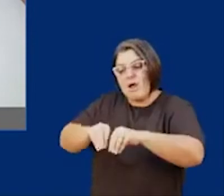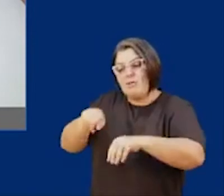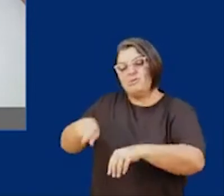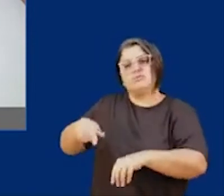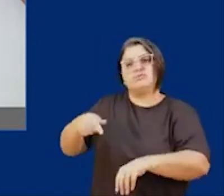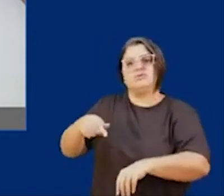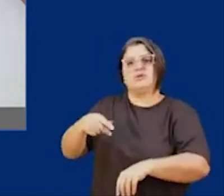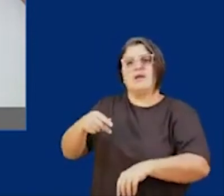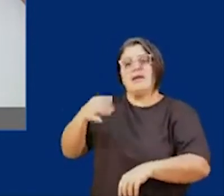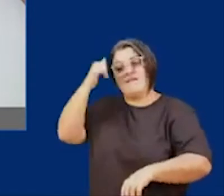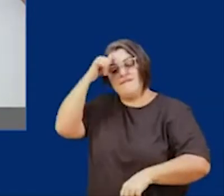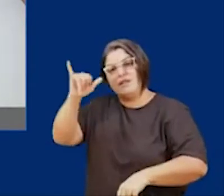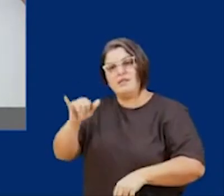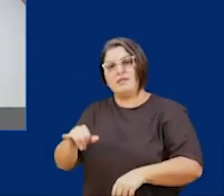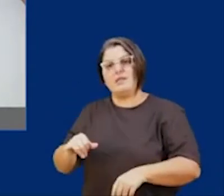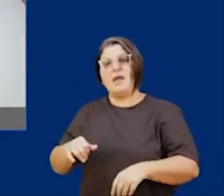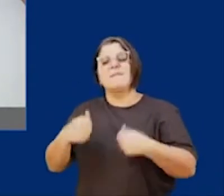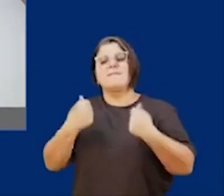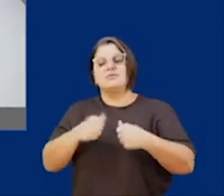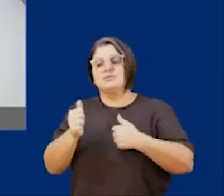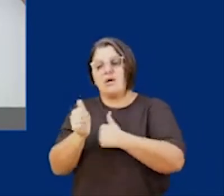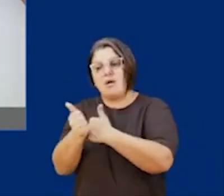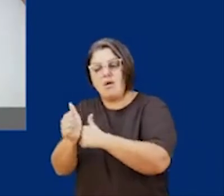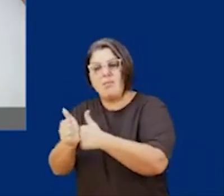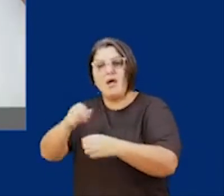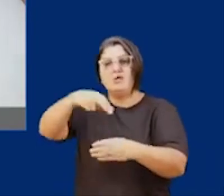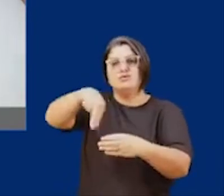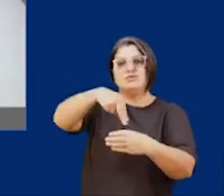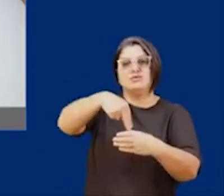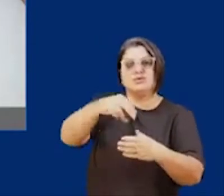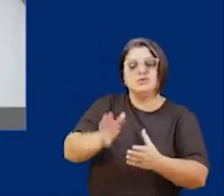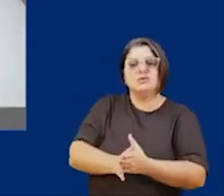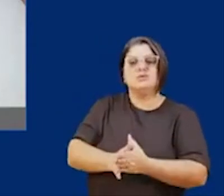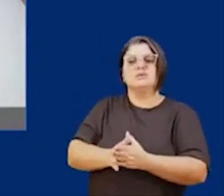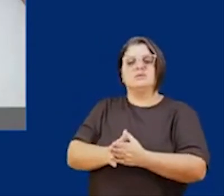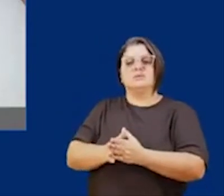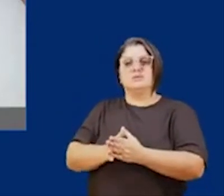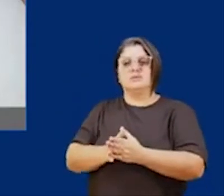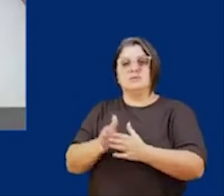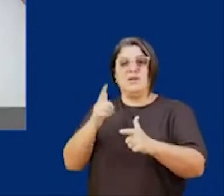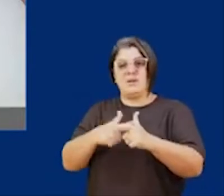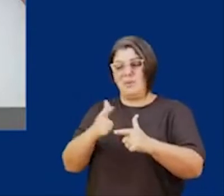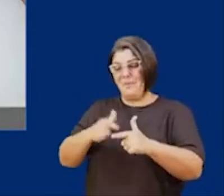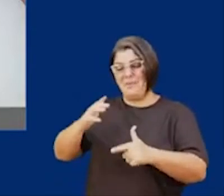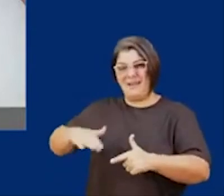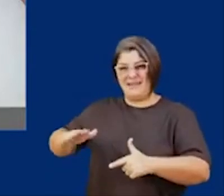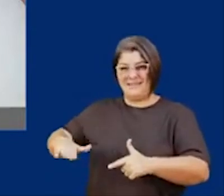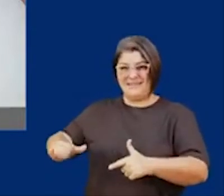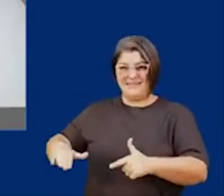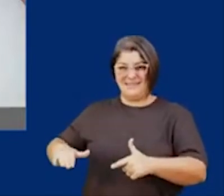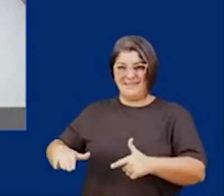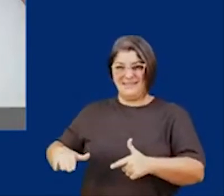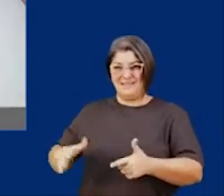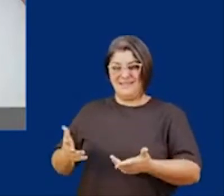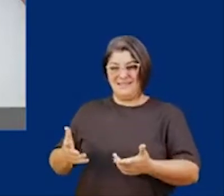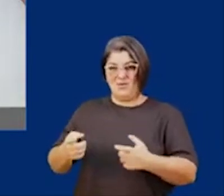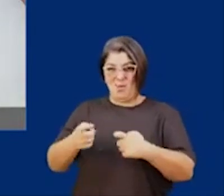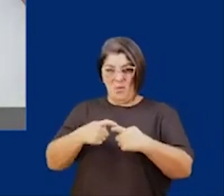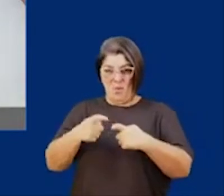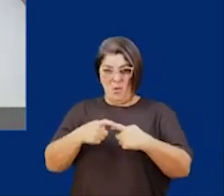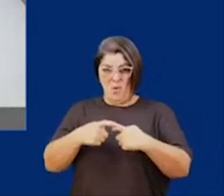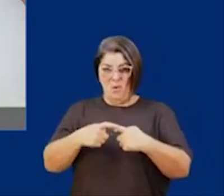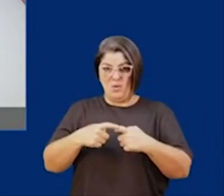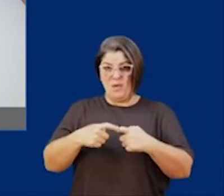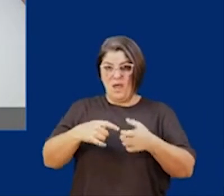médico, acompanhamento de nutricionista, porque é uma situação que não é uma situação da criança sem nenhuma condição clínica. Existe uma condição